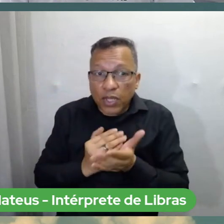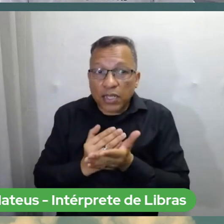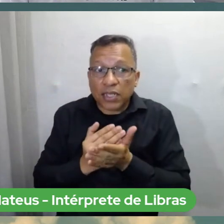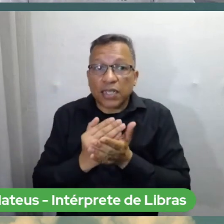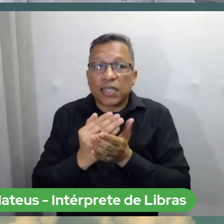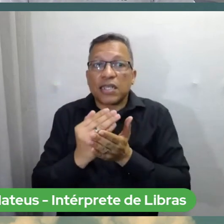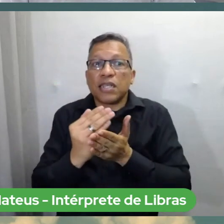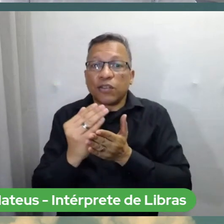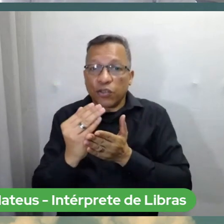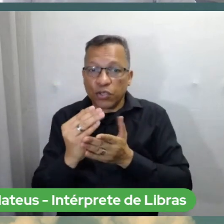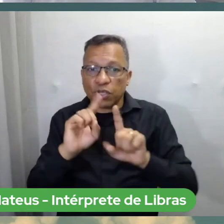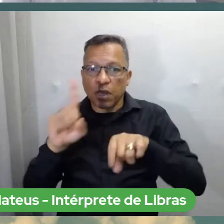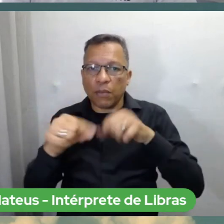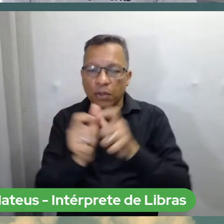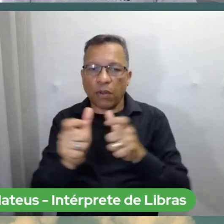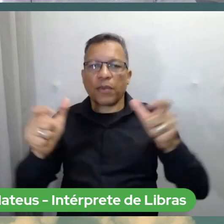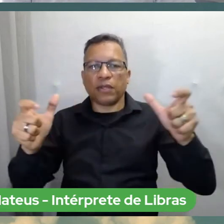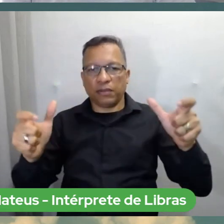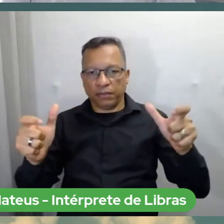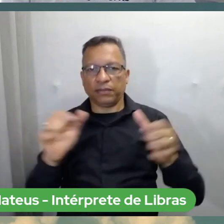conectados ao valor do negócio que está querendo entregar.